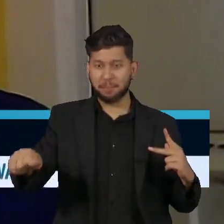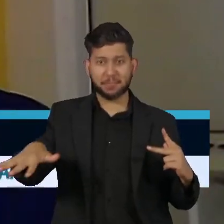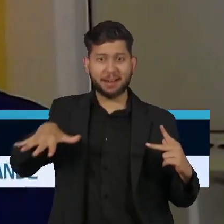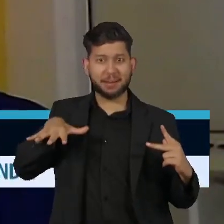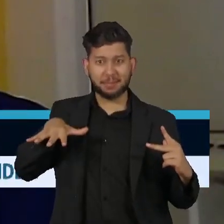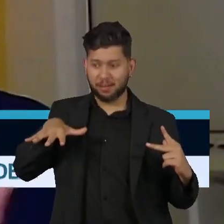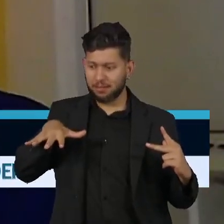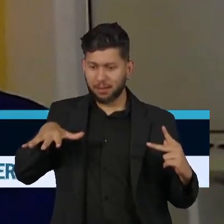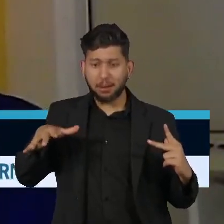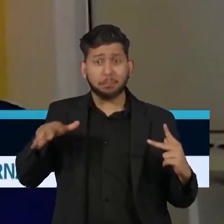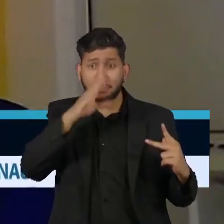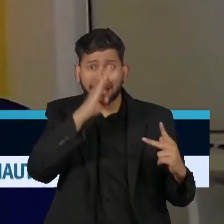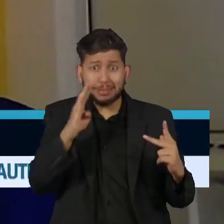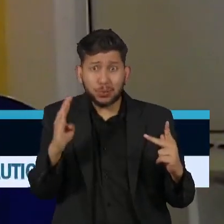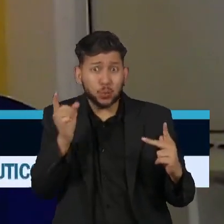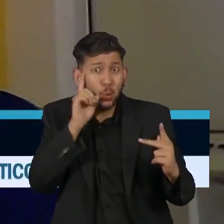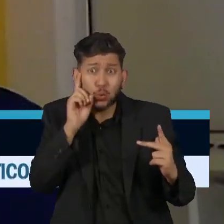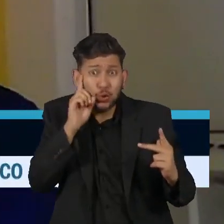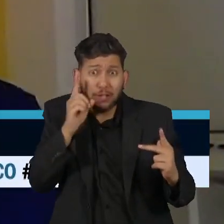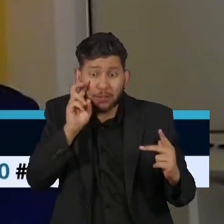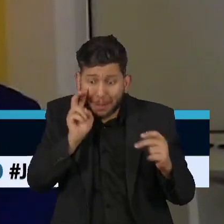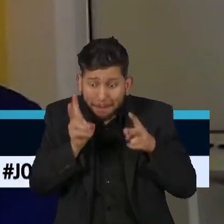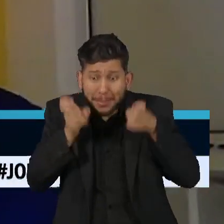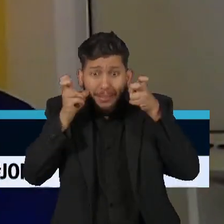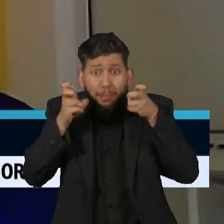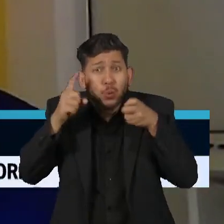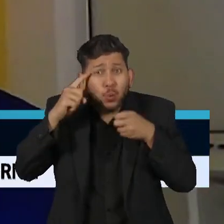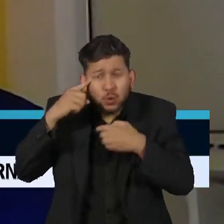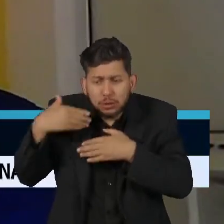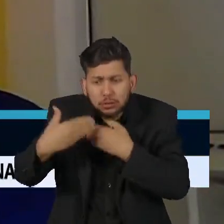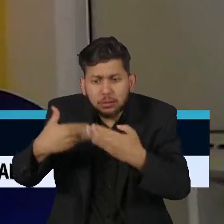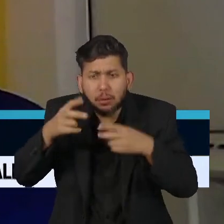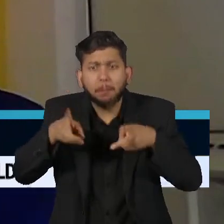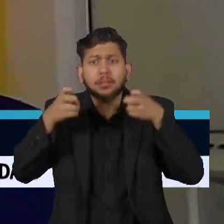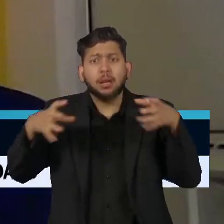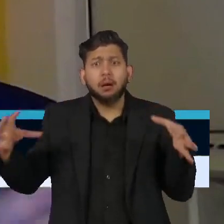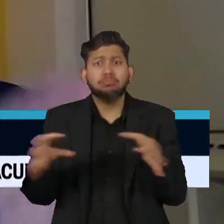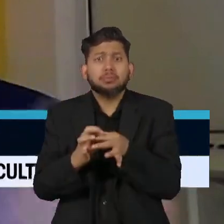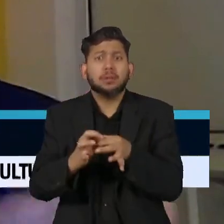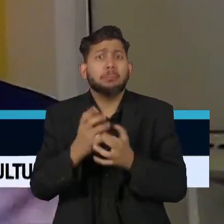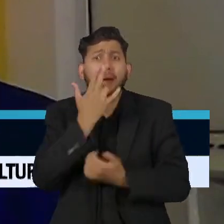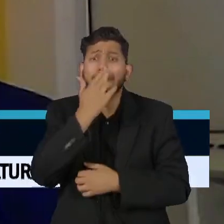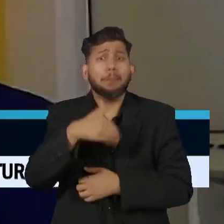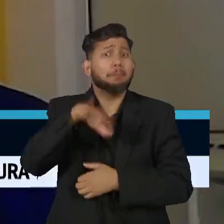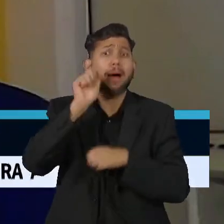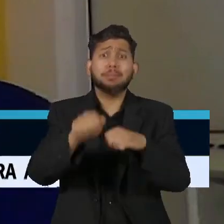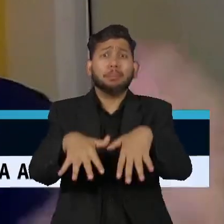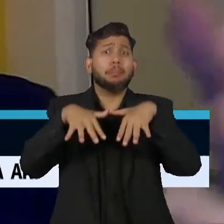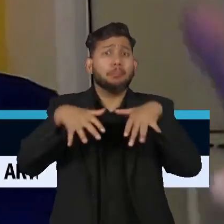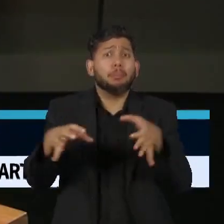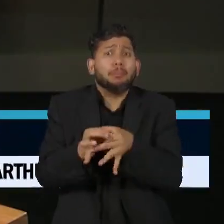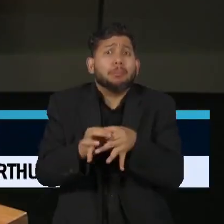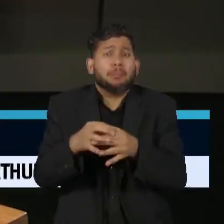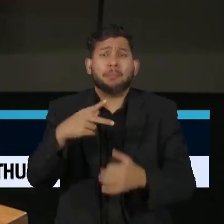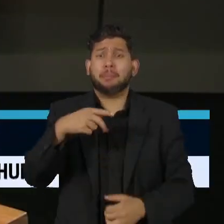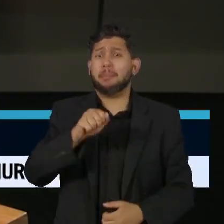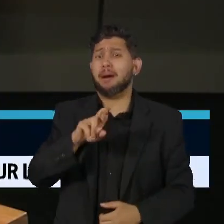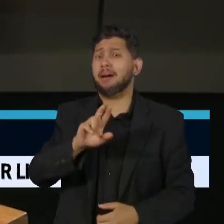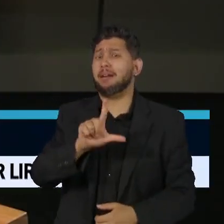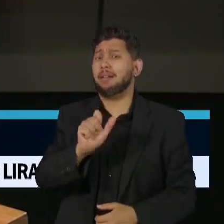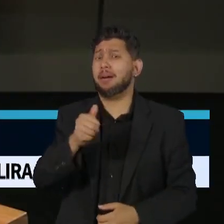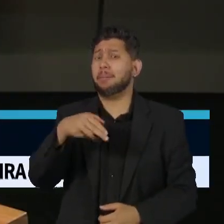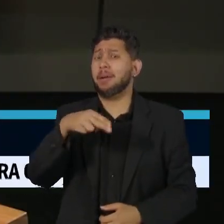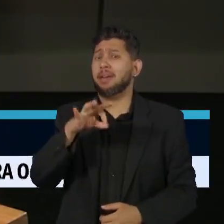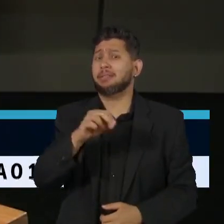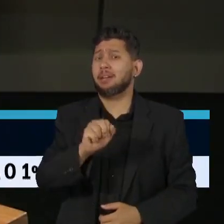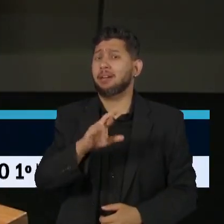Mas o funcionamento do dia a dia do governo tem muito mais a ver com o parlamentarismo do que com o presidencialismo, ou seja, com essa